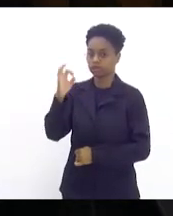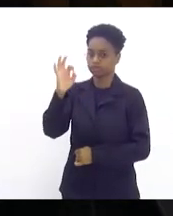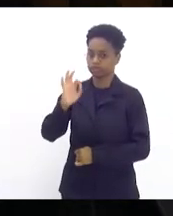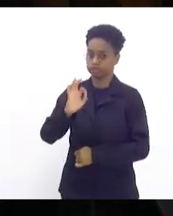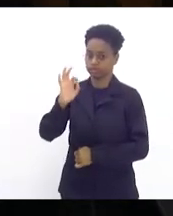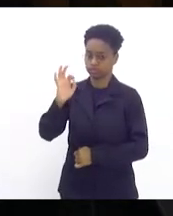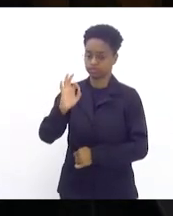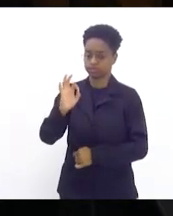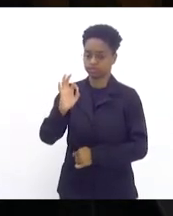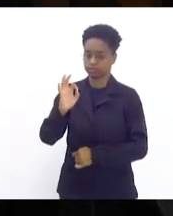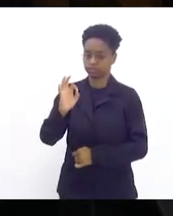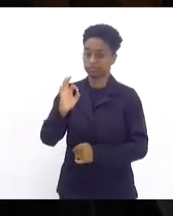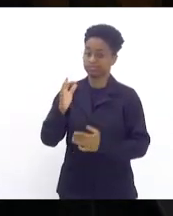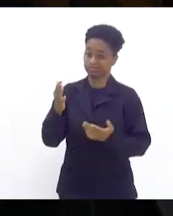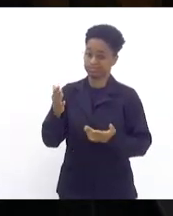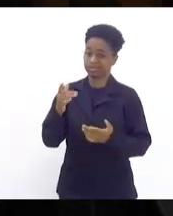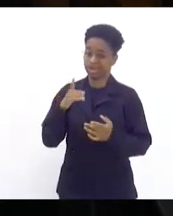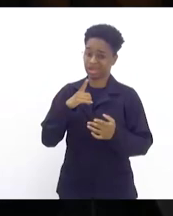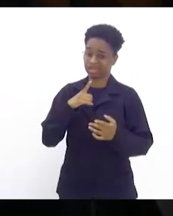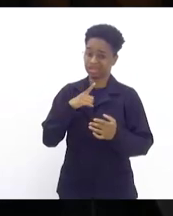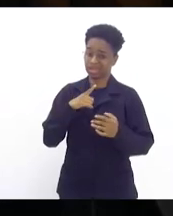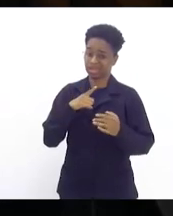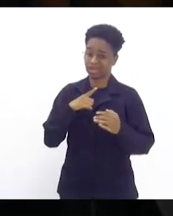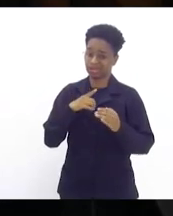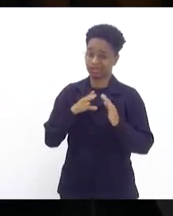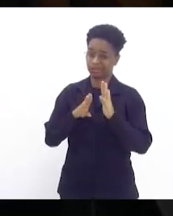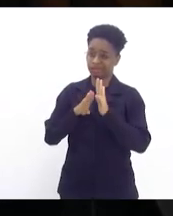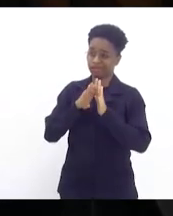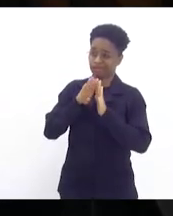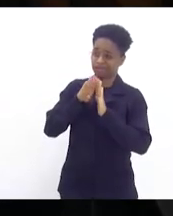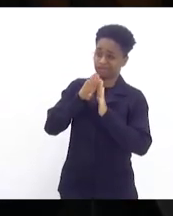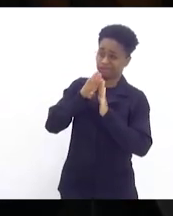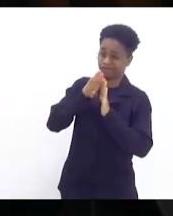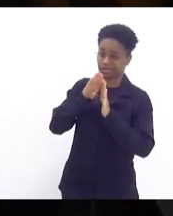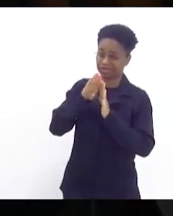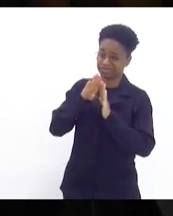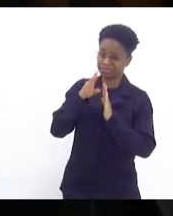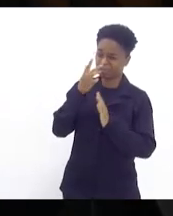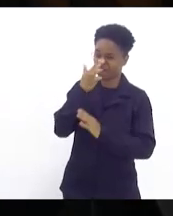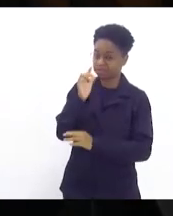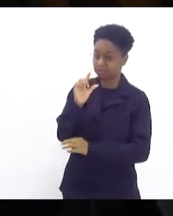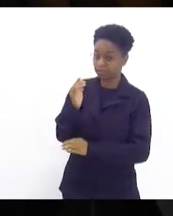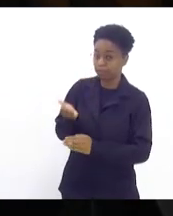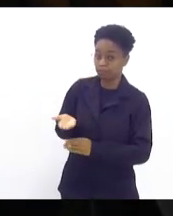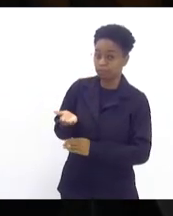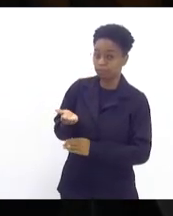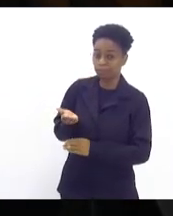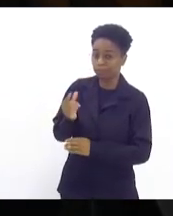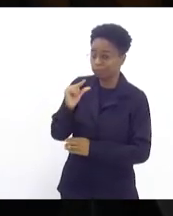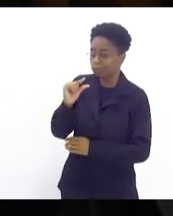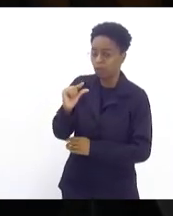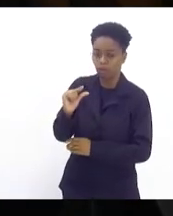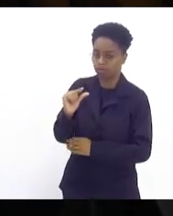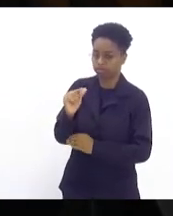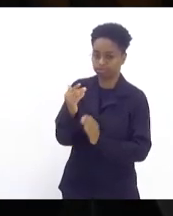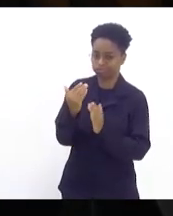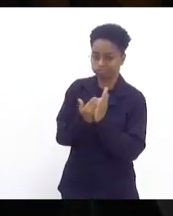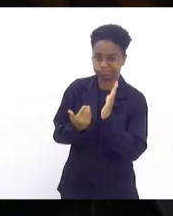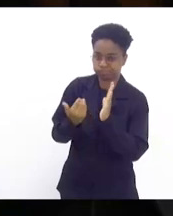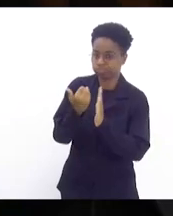é um crescimento médio ainda muito muito baixo